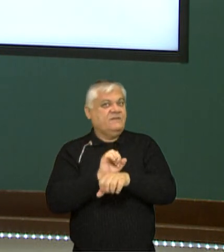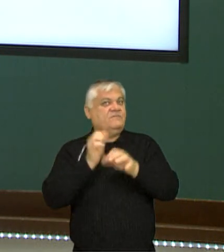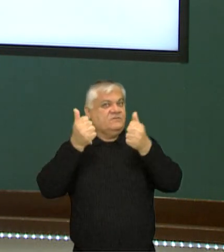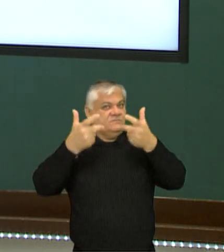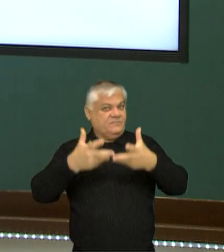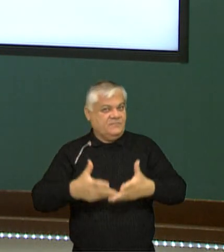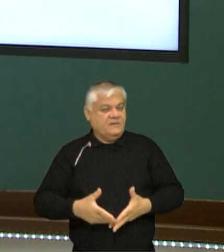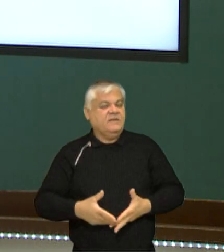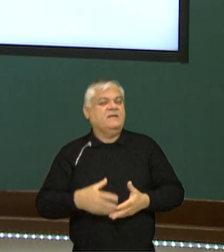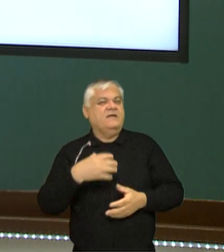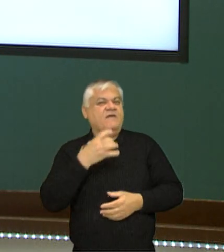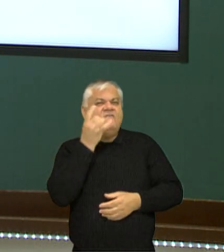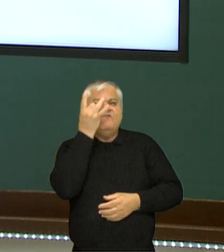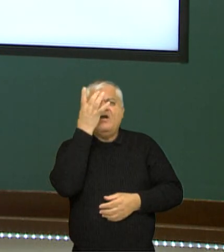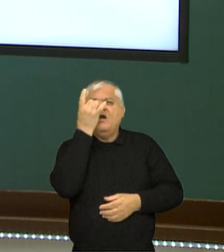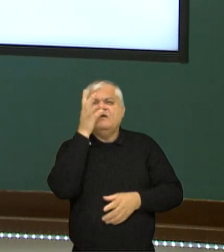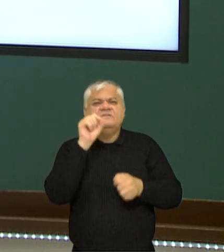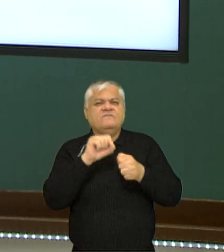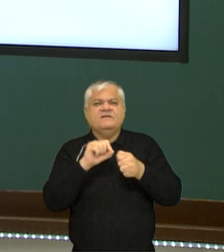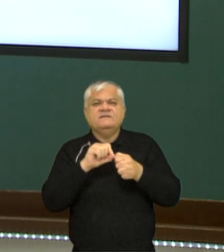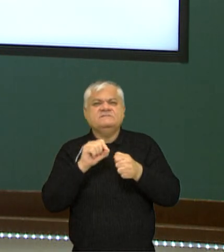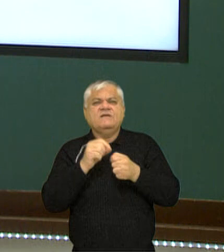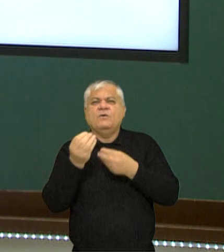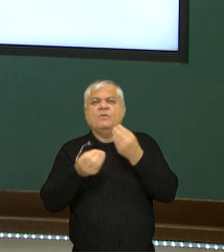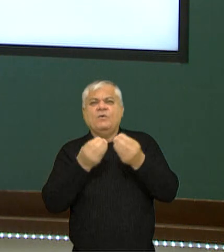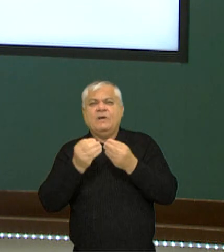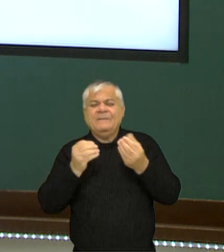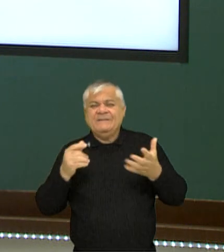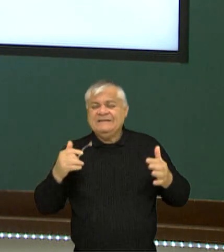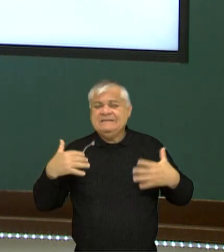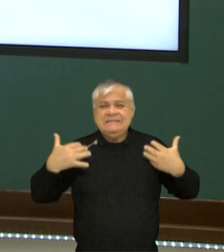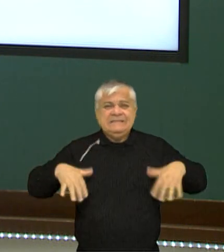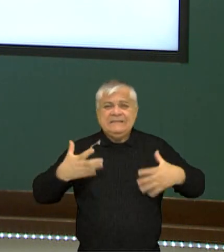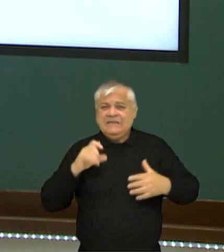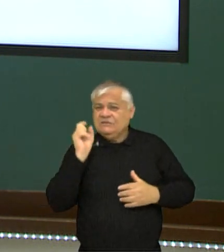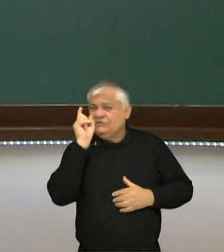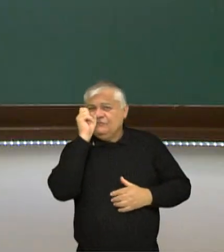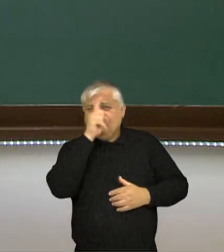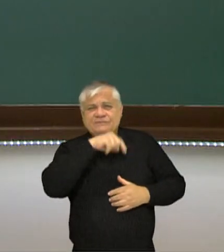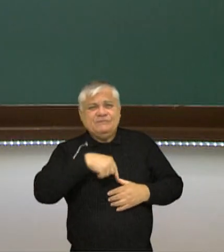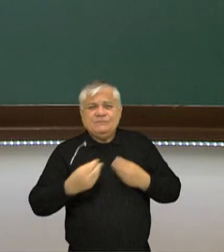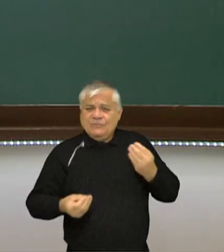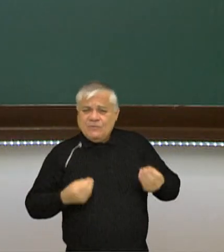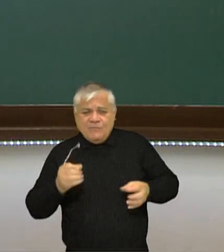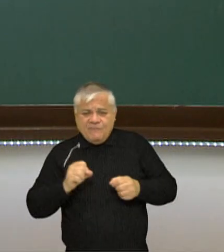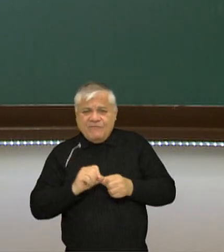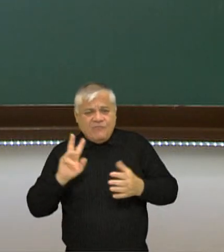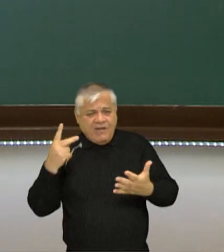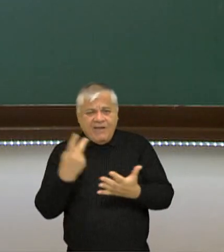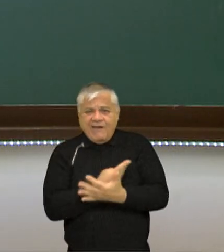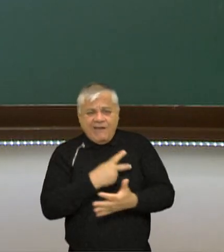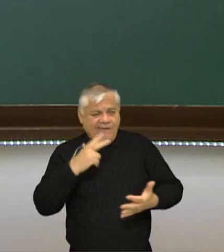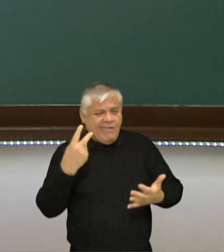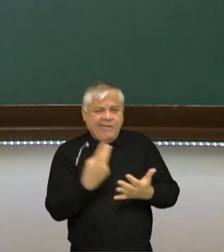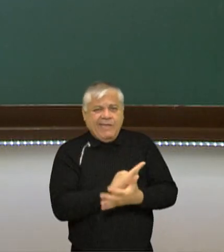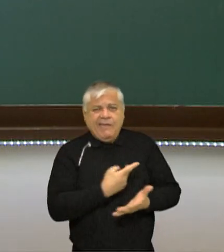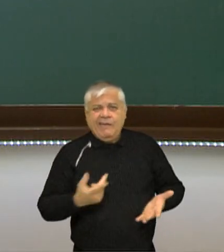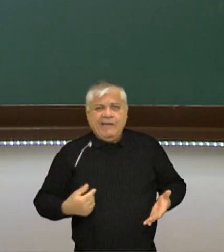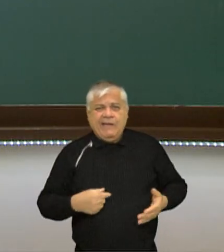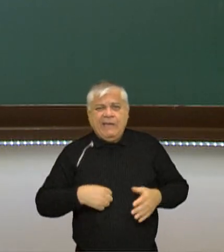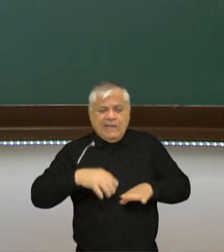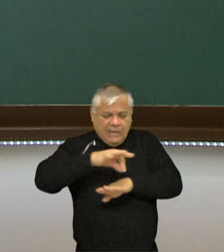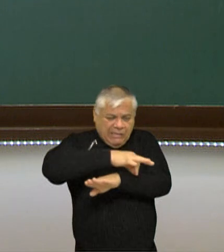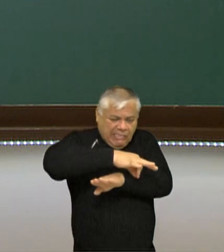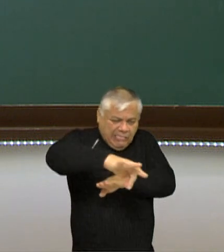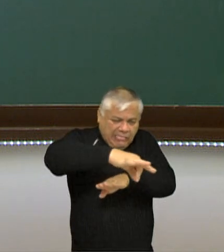explicar um jeito bem fácil de dividir isso, tá? Você está dizendo, professor, isso é muito difícil, eu vou acabar errando aqui, qualquer errinho na régua vai